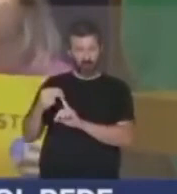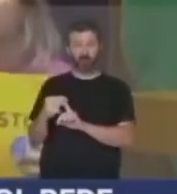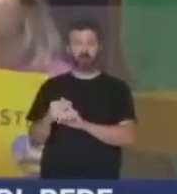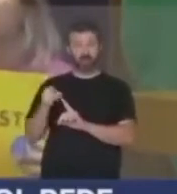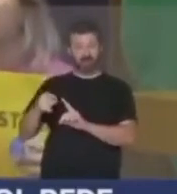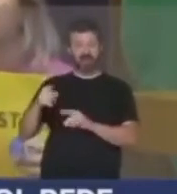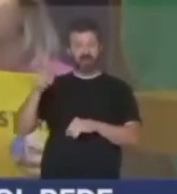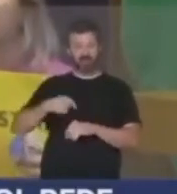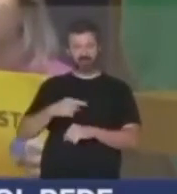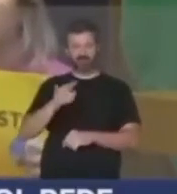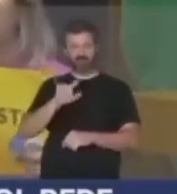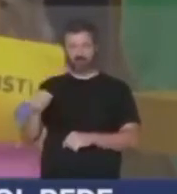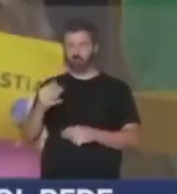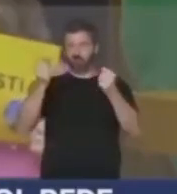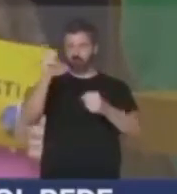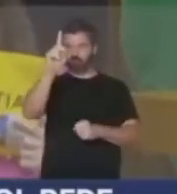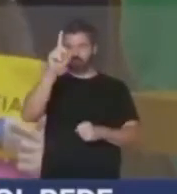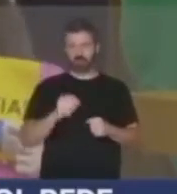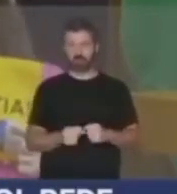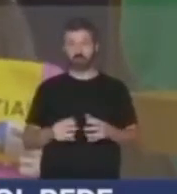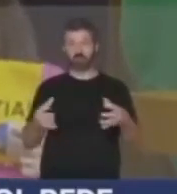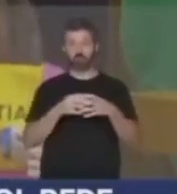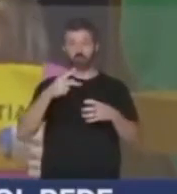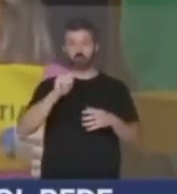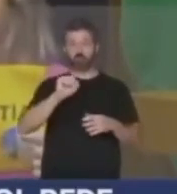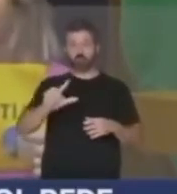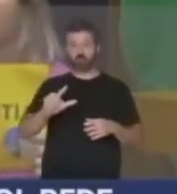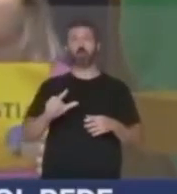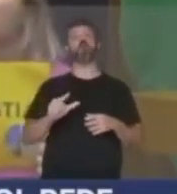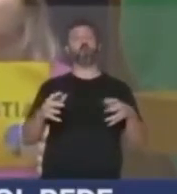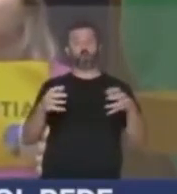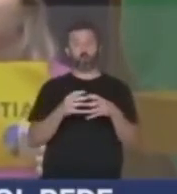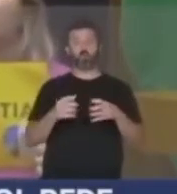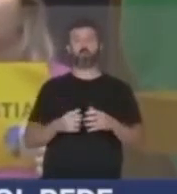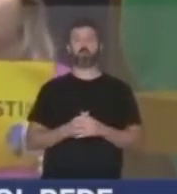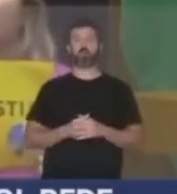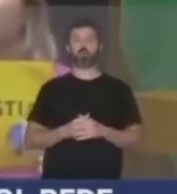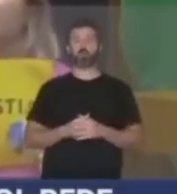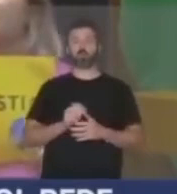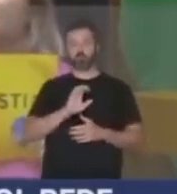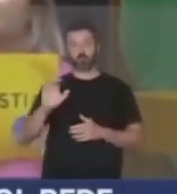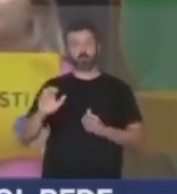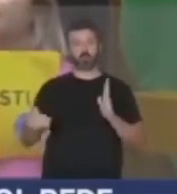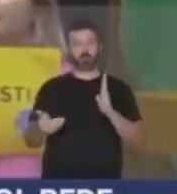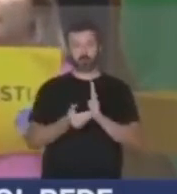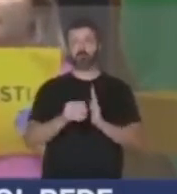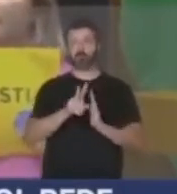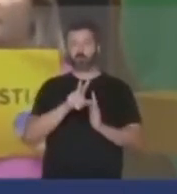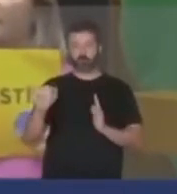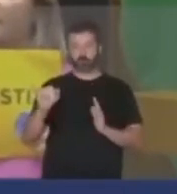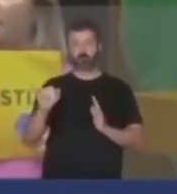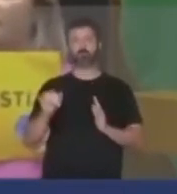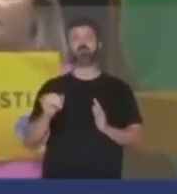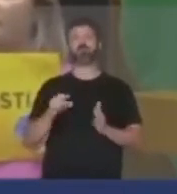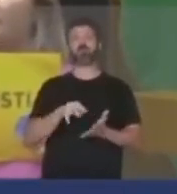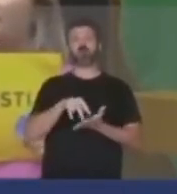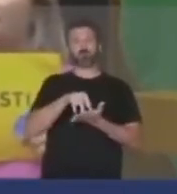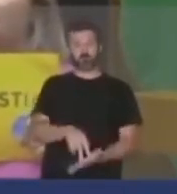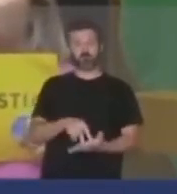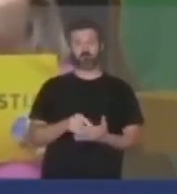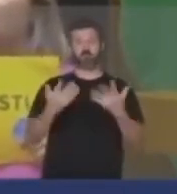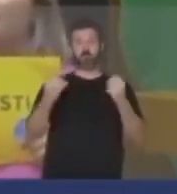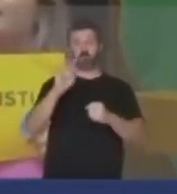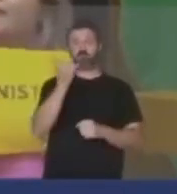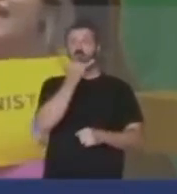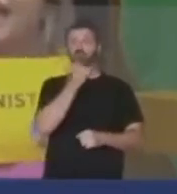Nós não vamos permitir que essa história se repita. A bancada do PSOL, a bancada de esquerda nessa casa vai ser firme para que não